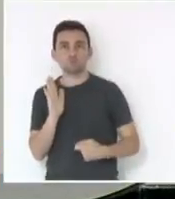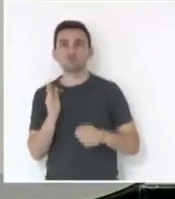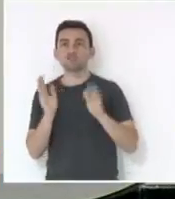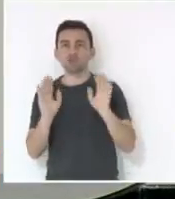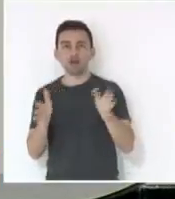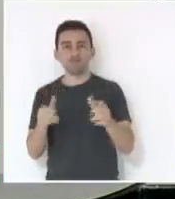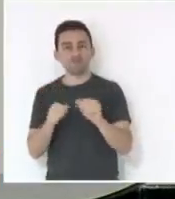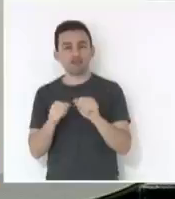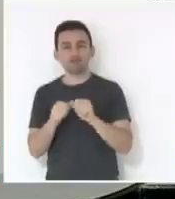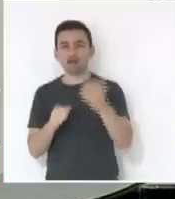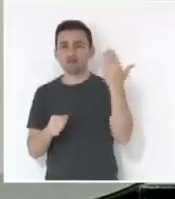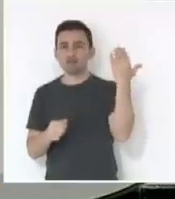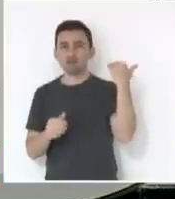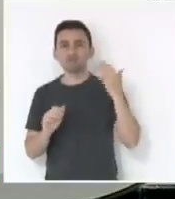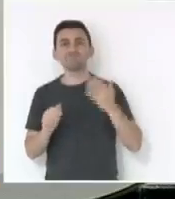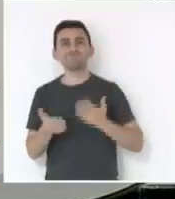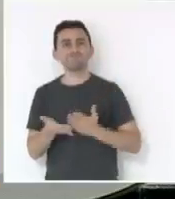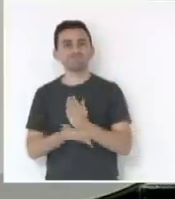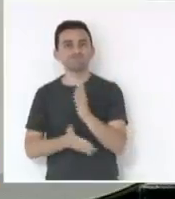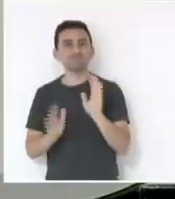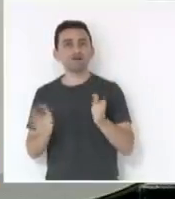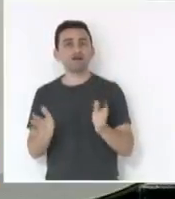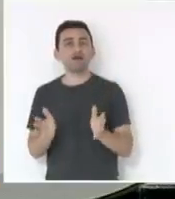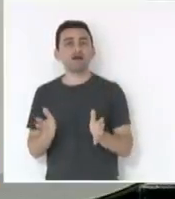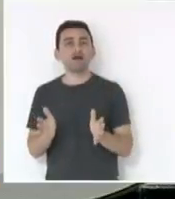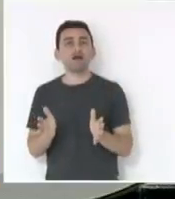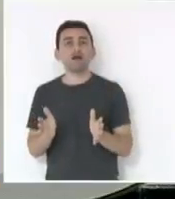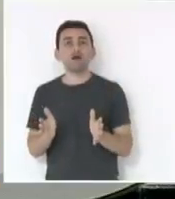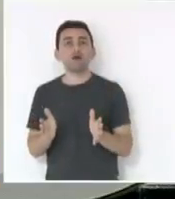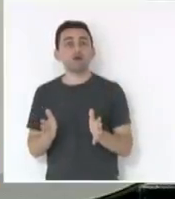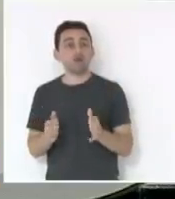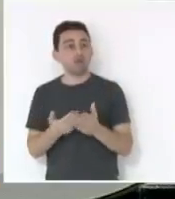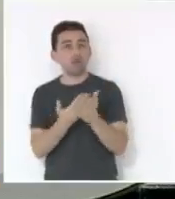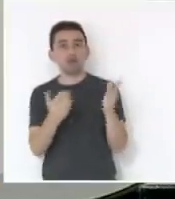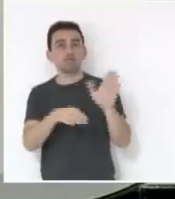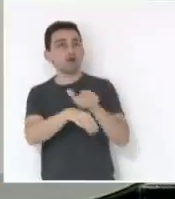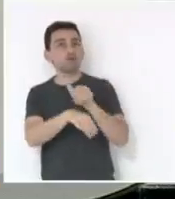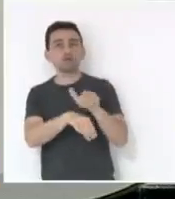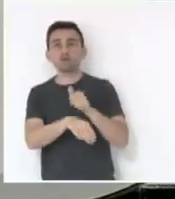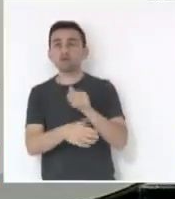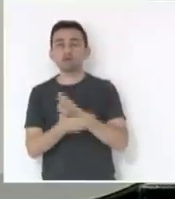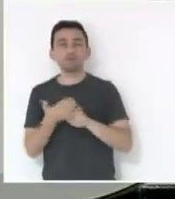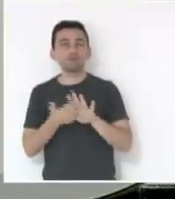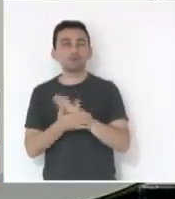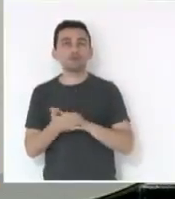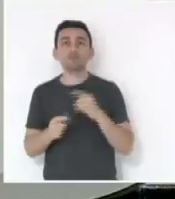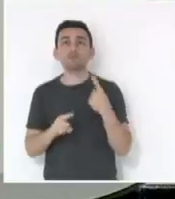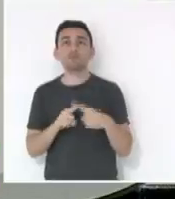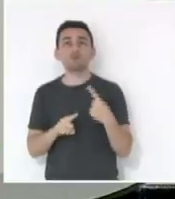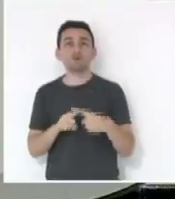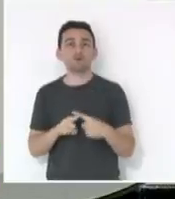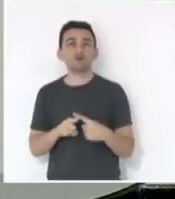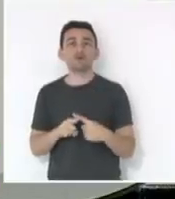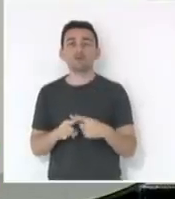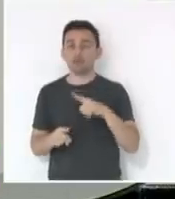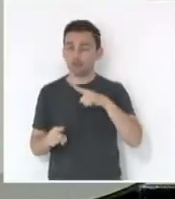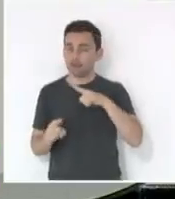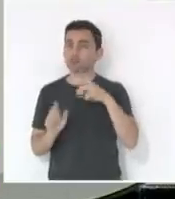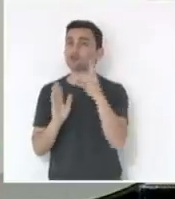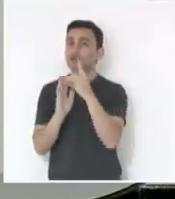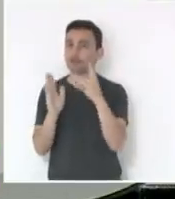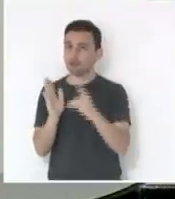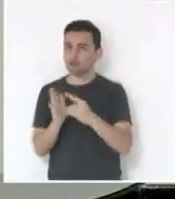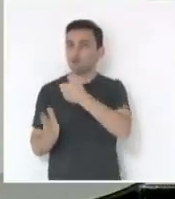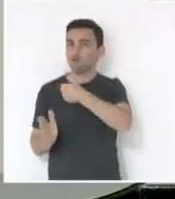feitos, homologados, mas os concursados não estão sendo chamados em função também de um decreto que o